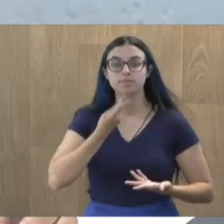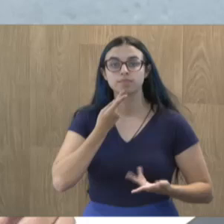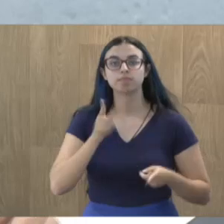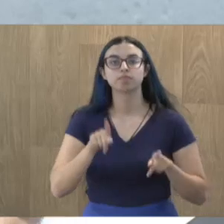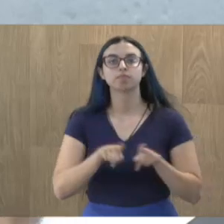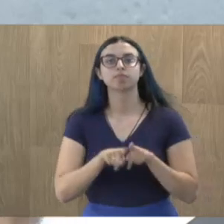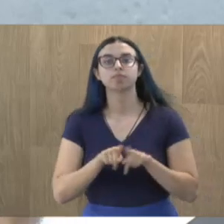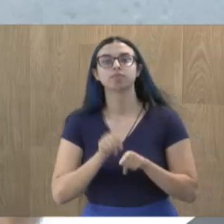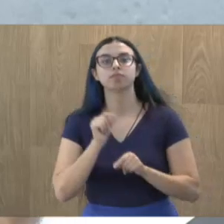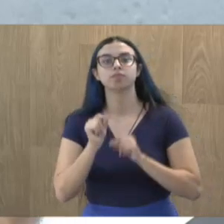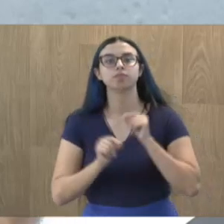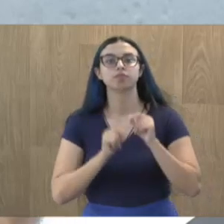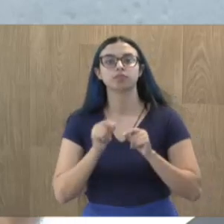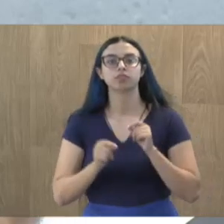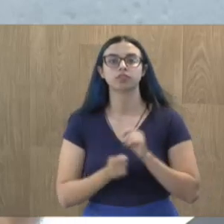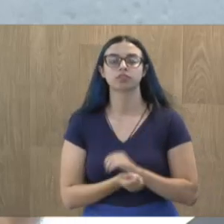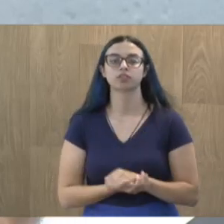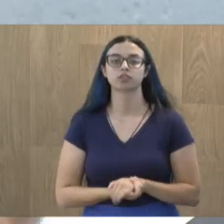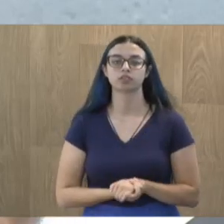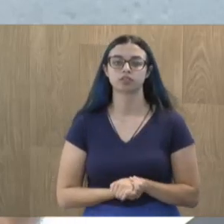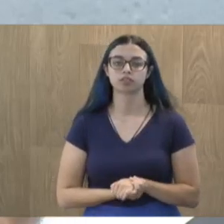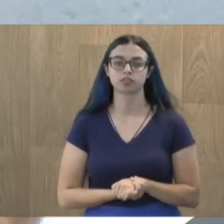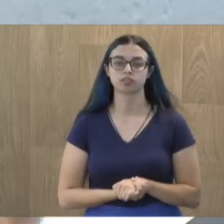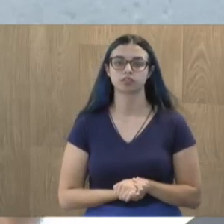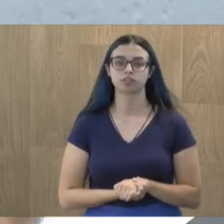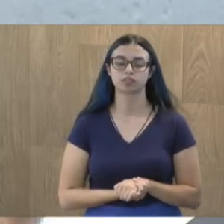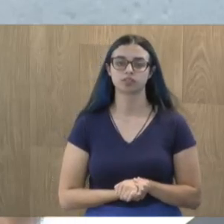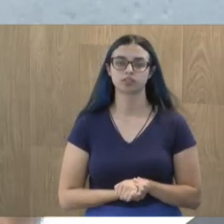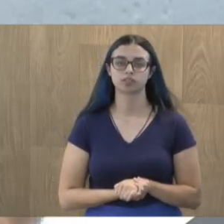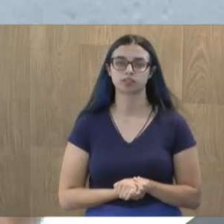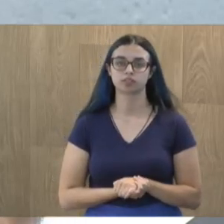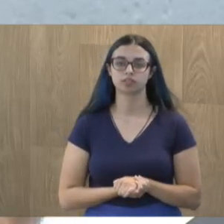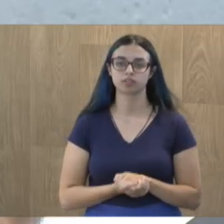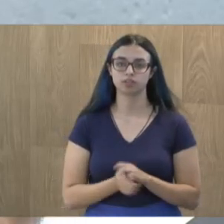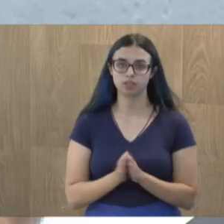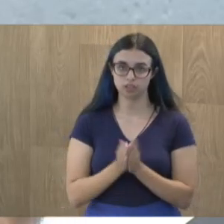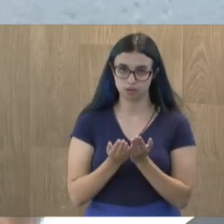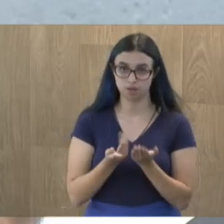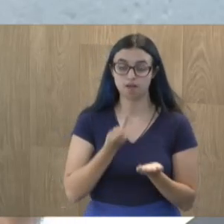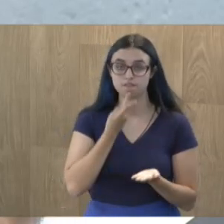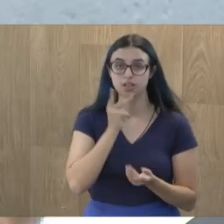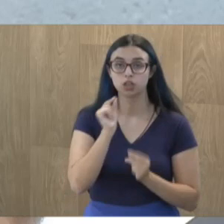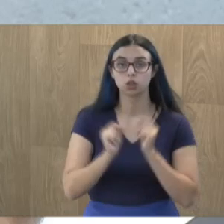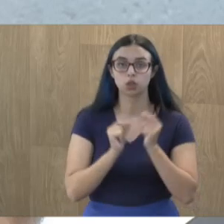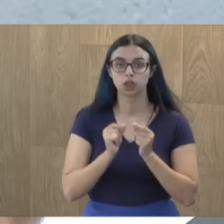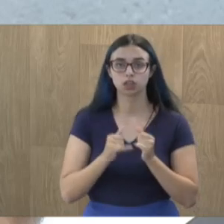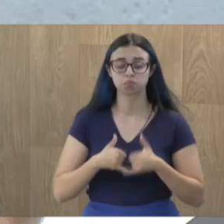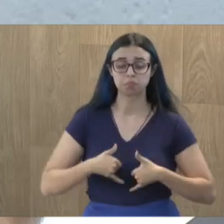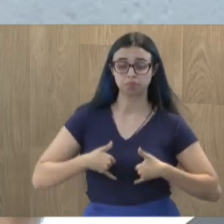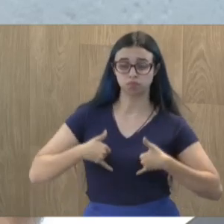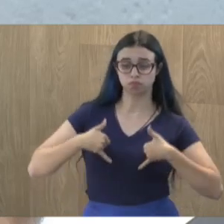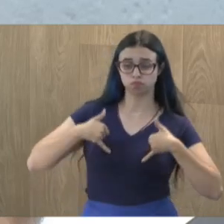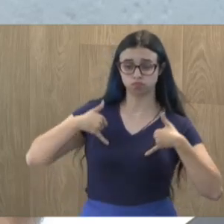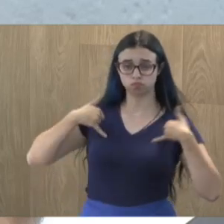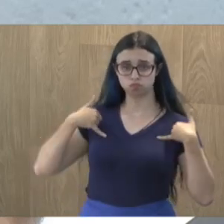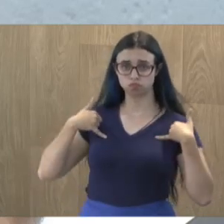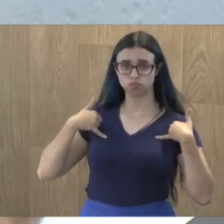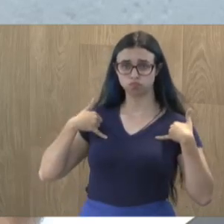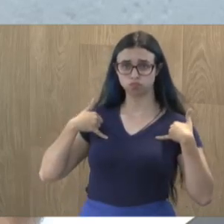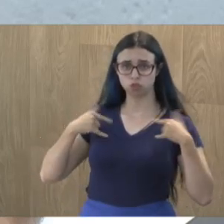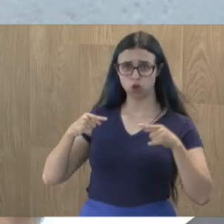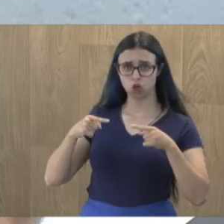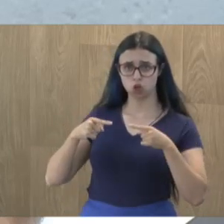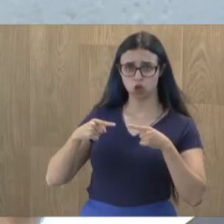de Provérbios, que nos diz que a arrogância, a prepotência precede a queda, e